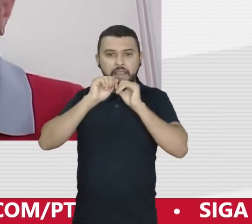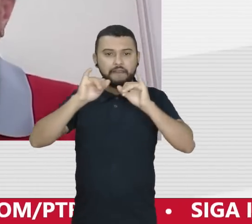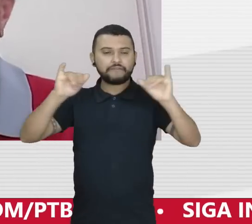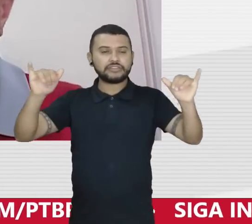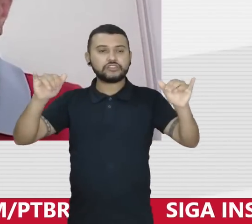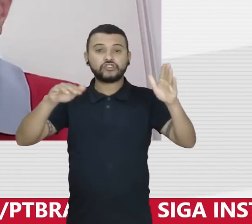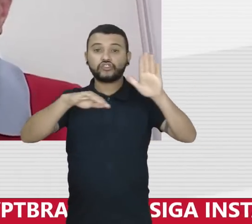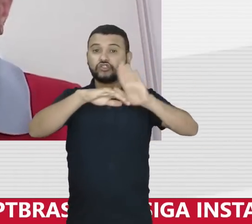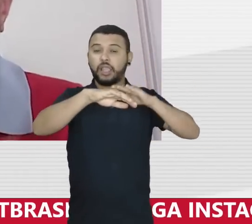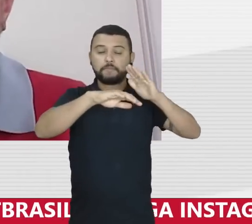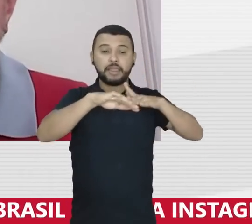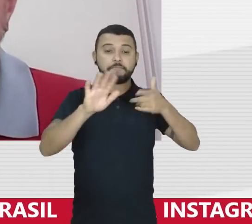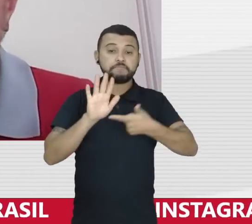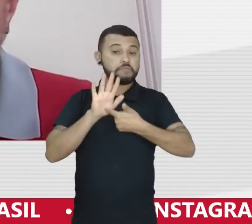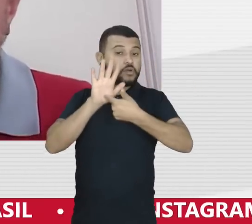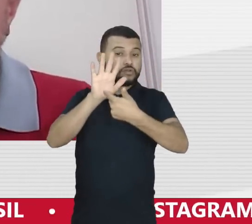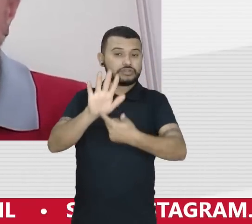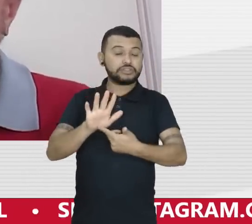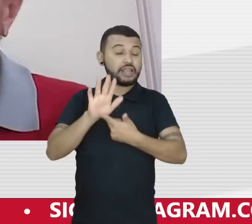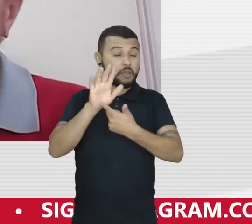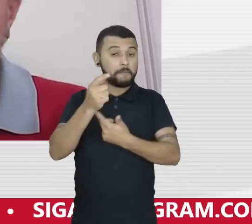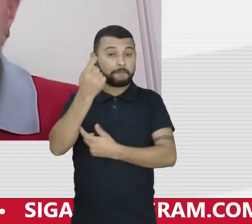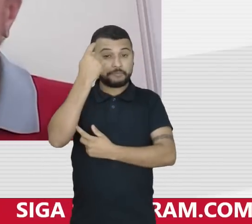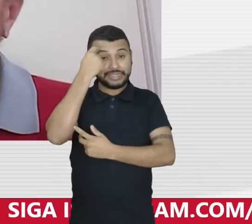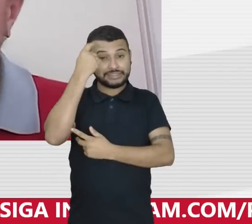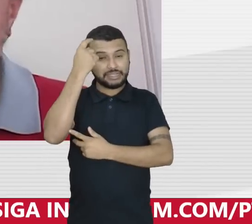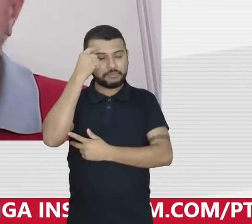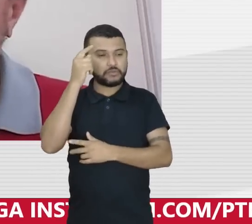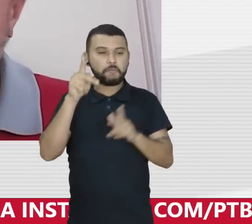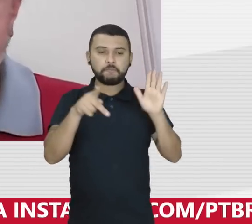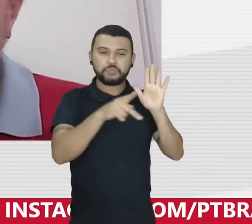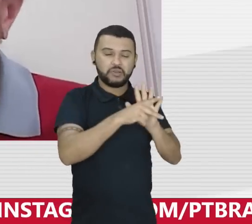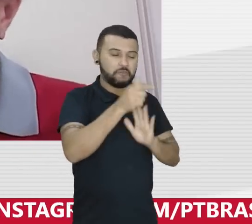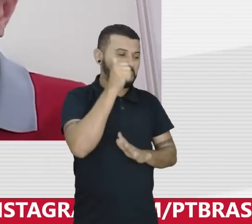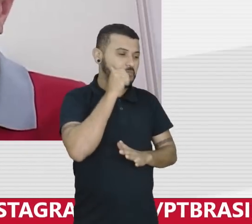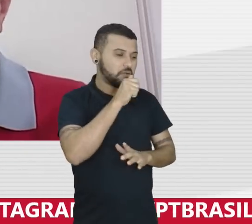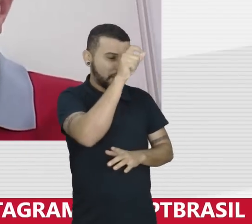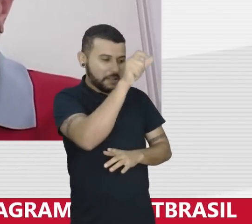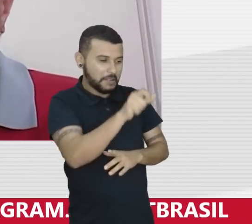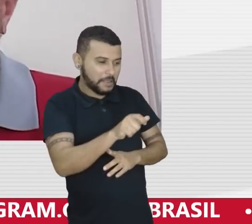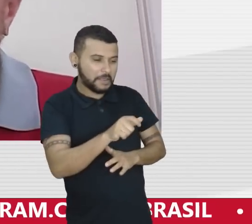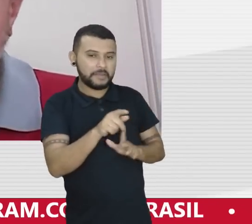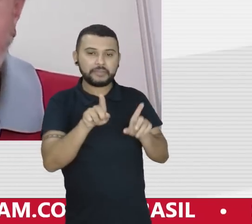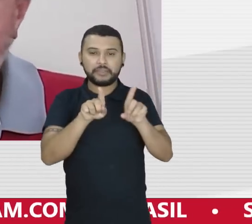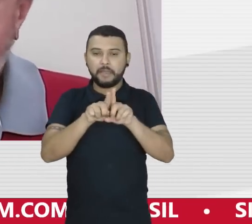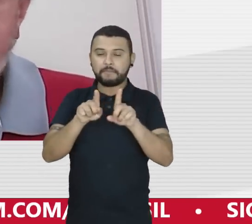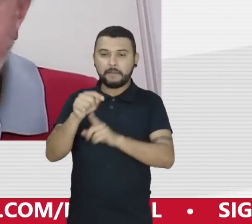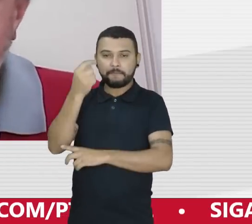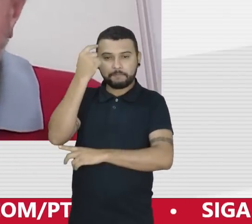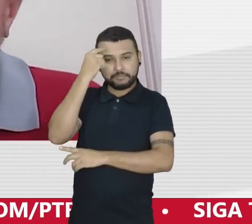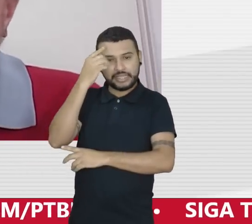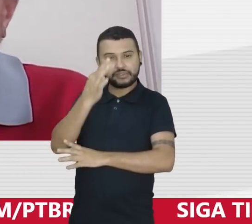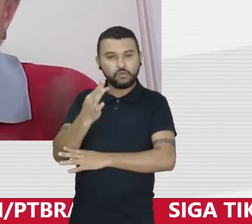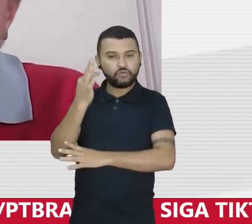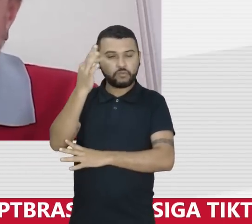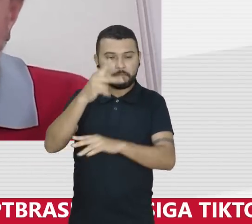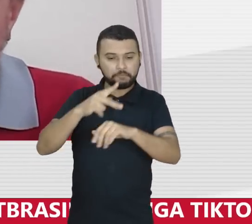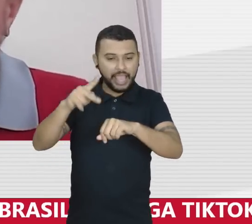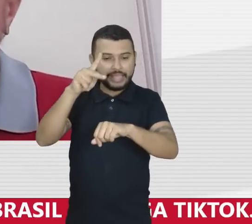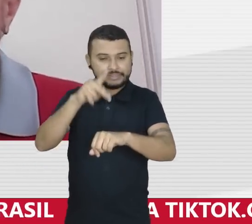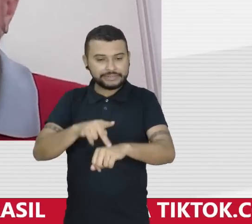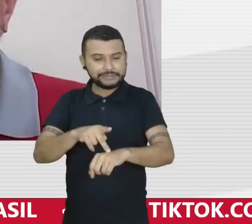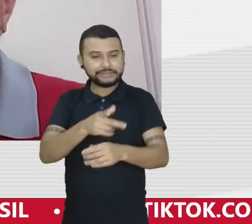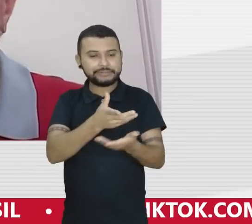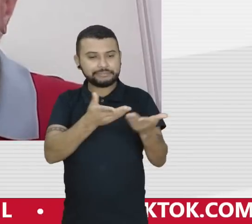base, sintetizando o que ele pensa das mulheres, o que ele pensa do país, o que ele pensa, enfim,